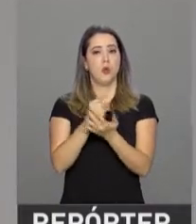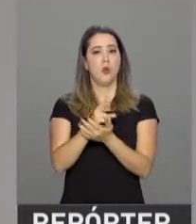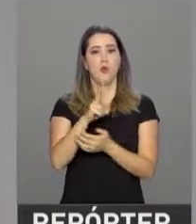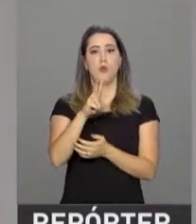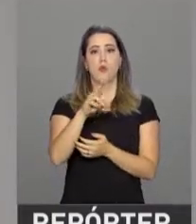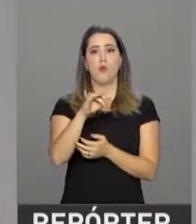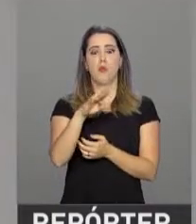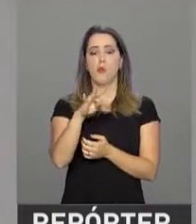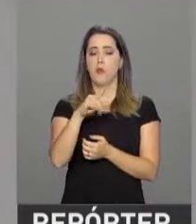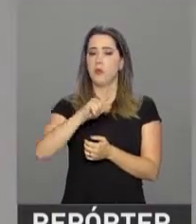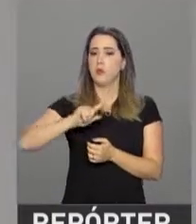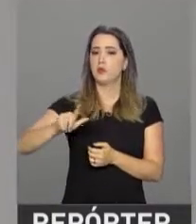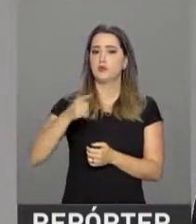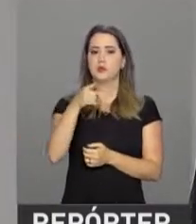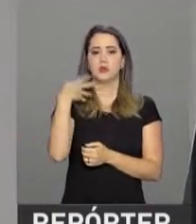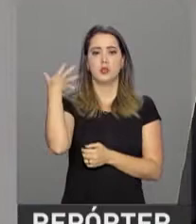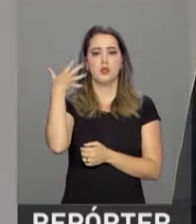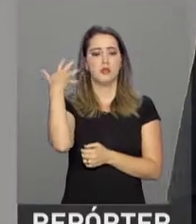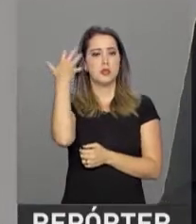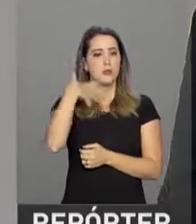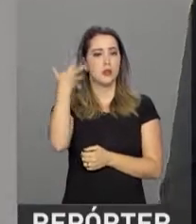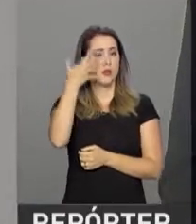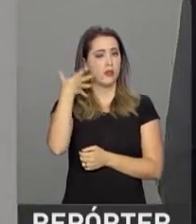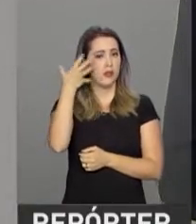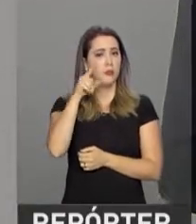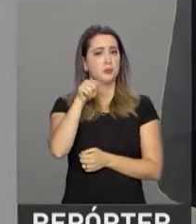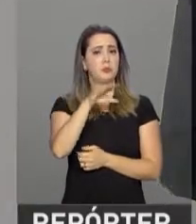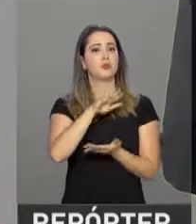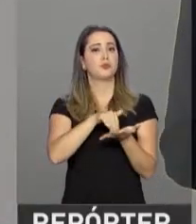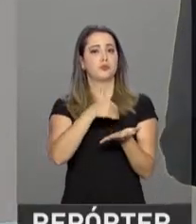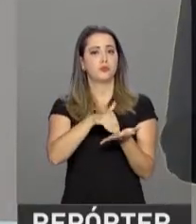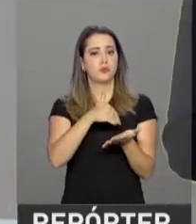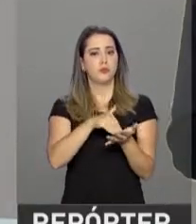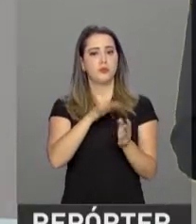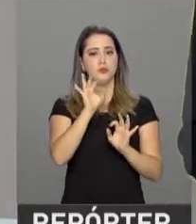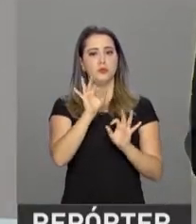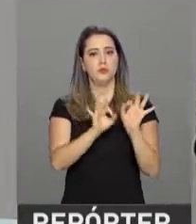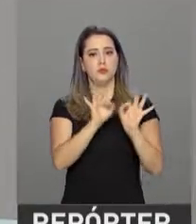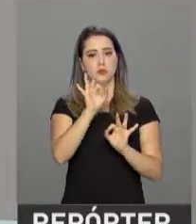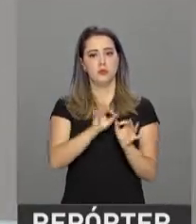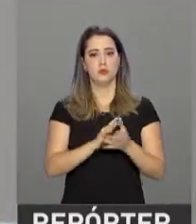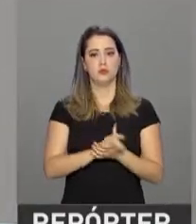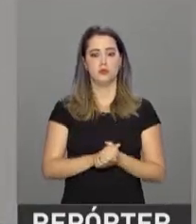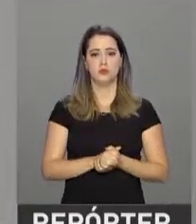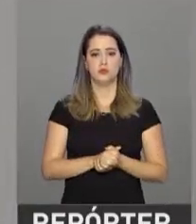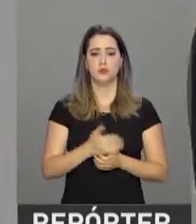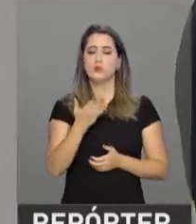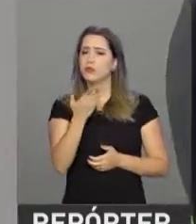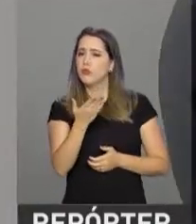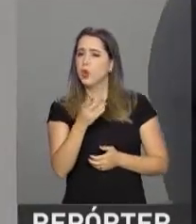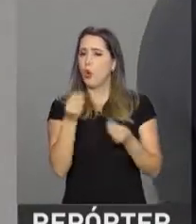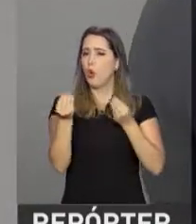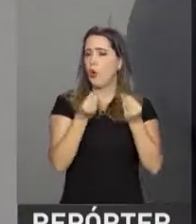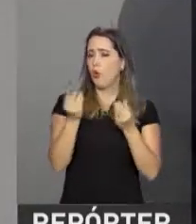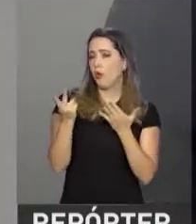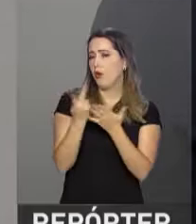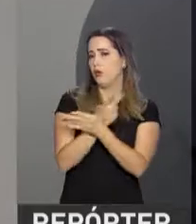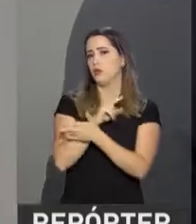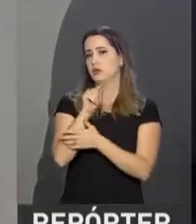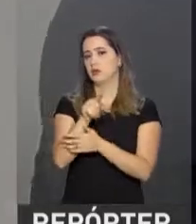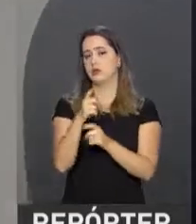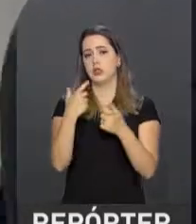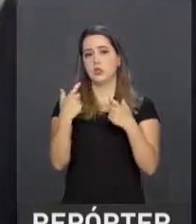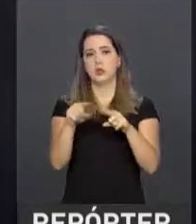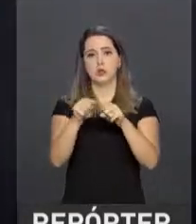com a gente um pouco sobre o assunto é o secretário executivo do ministério do planejamento gleisson rubim secretário como vai funcionar a